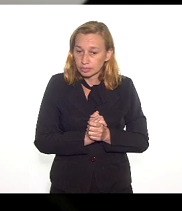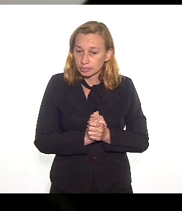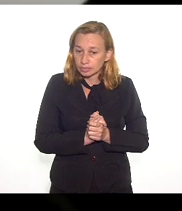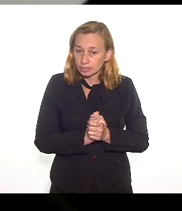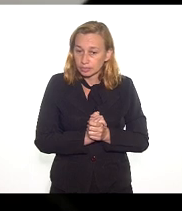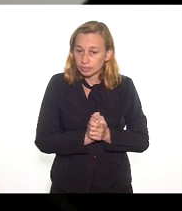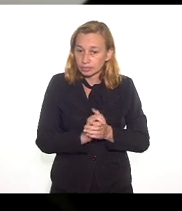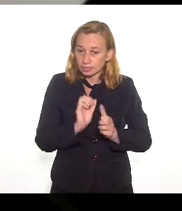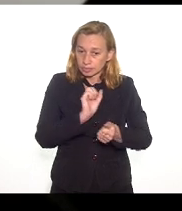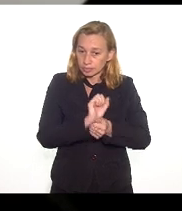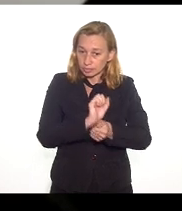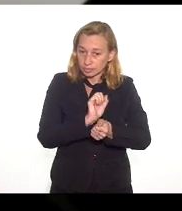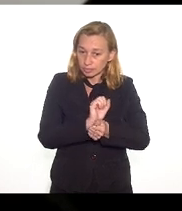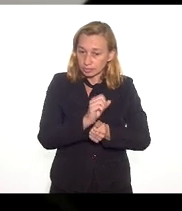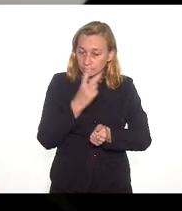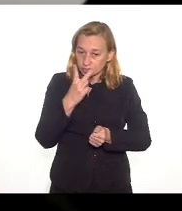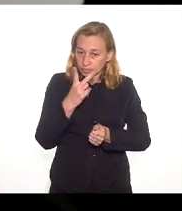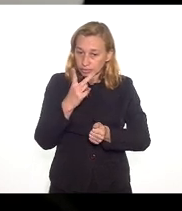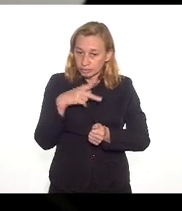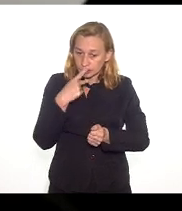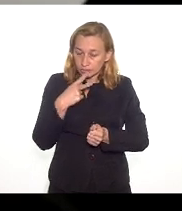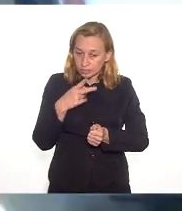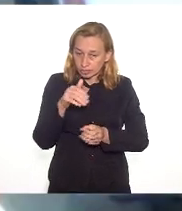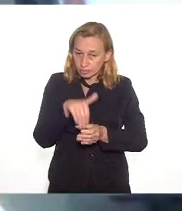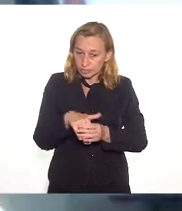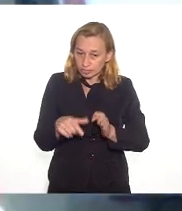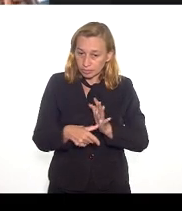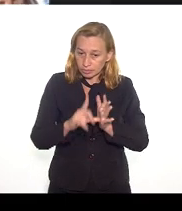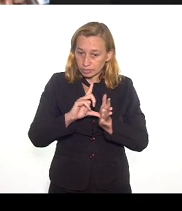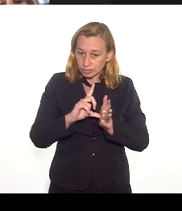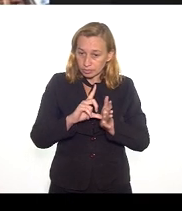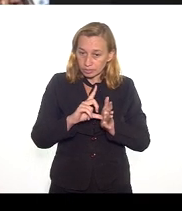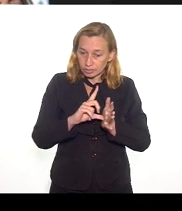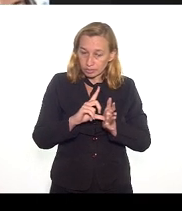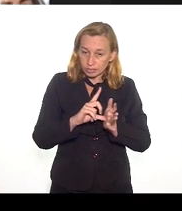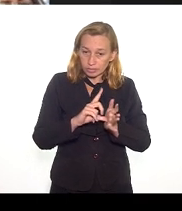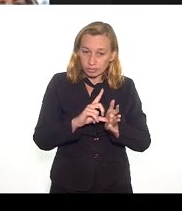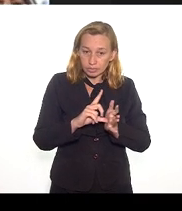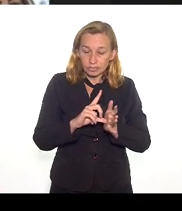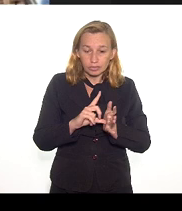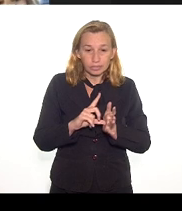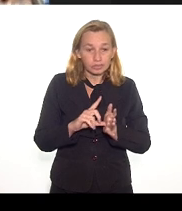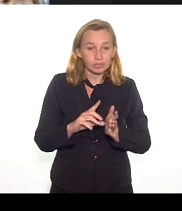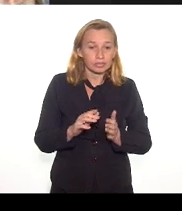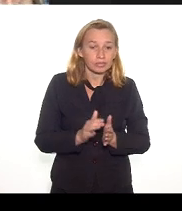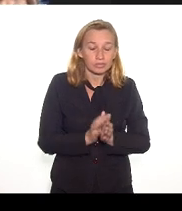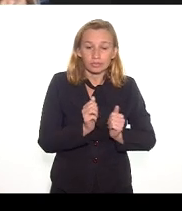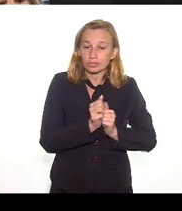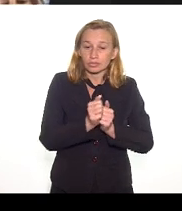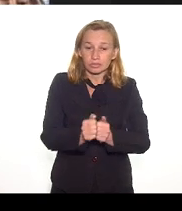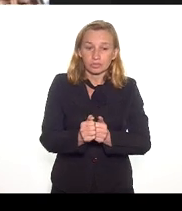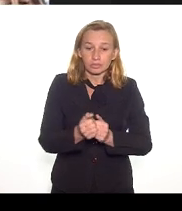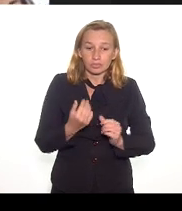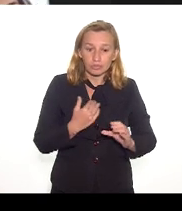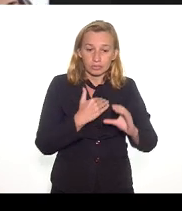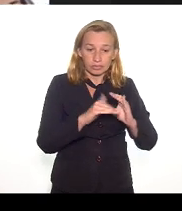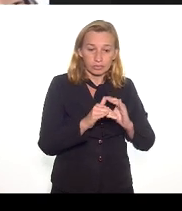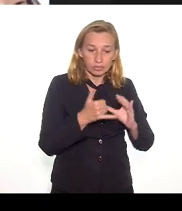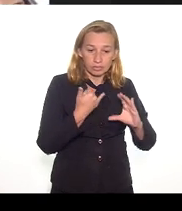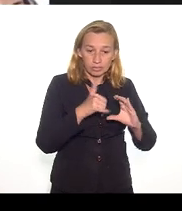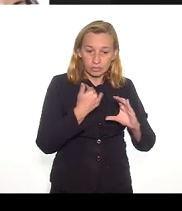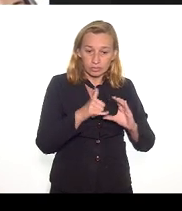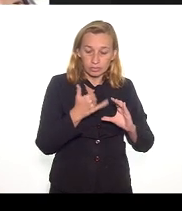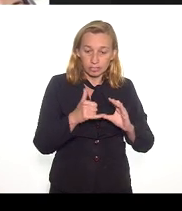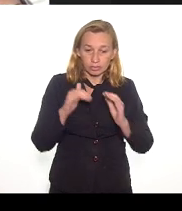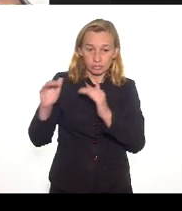Permito sim, mas já, porque tem duas declarações antes. É que é na mesma linha, presidente. Eu vou encaminhar para o zap de Vossa